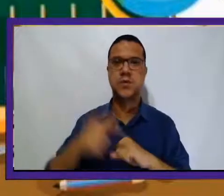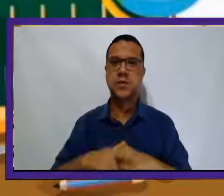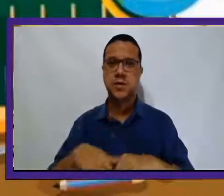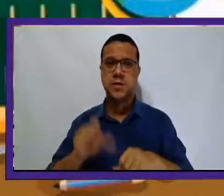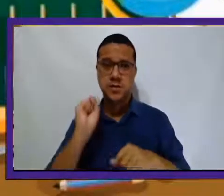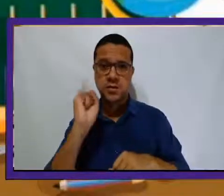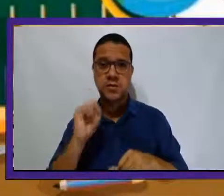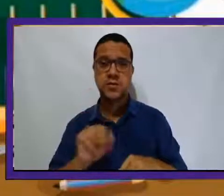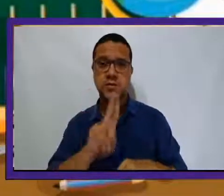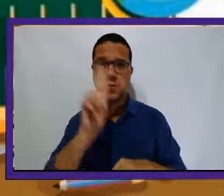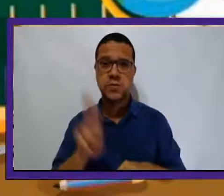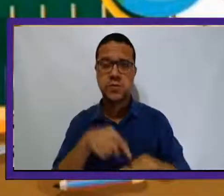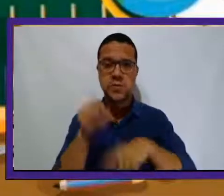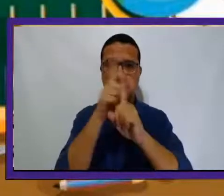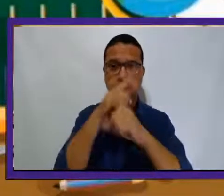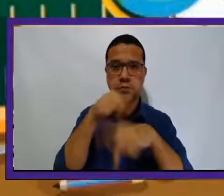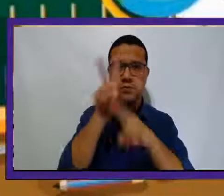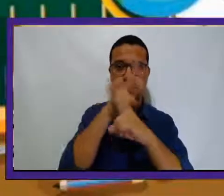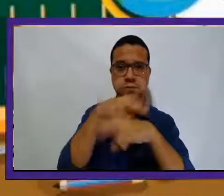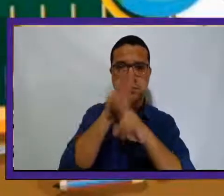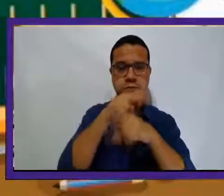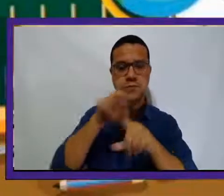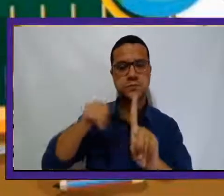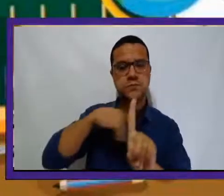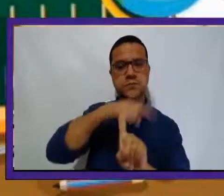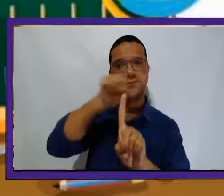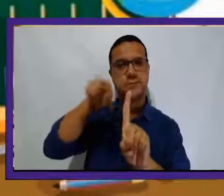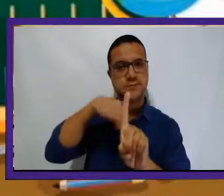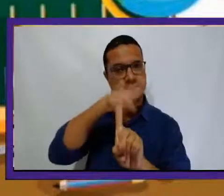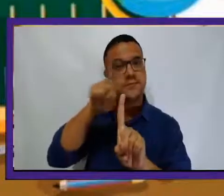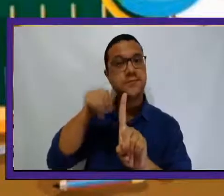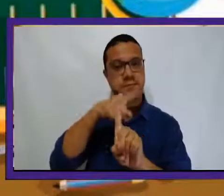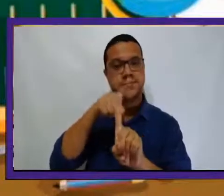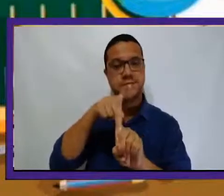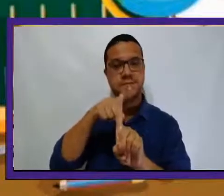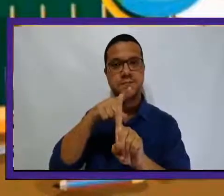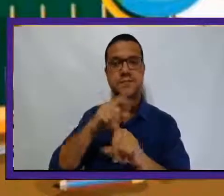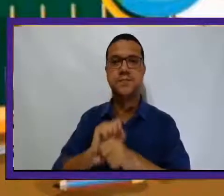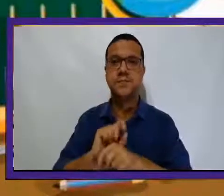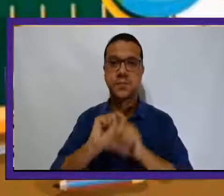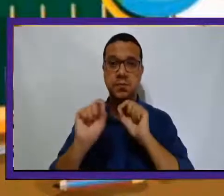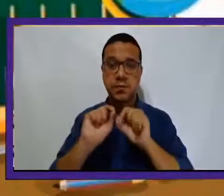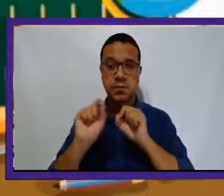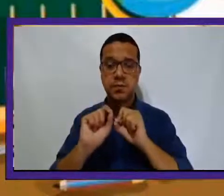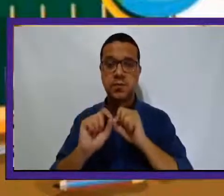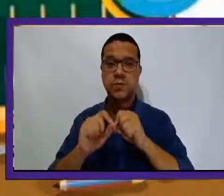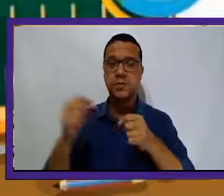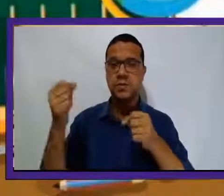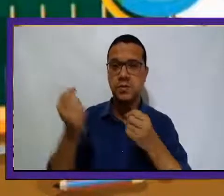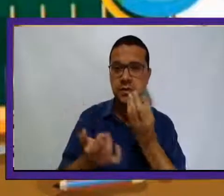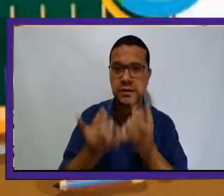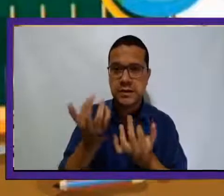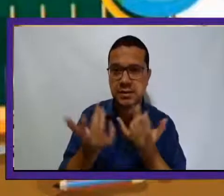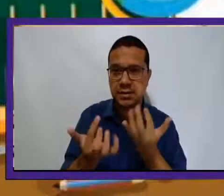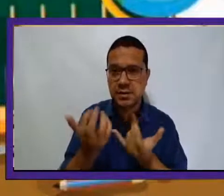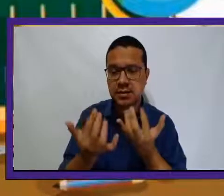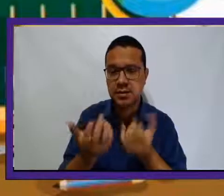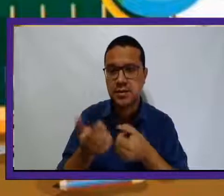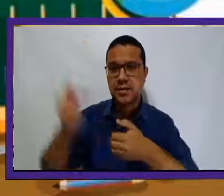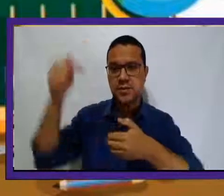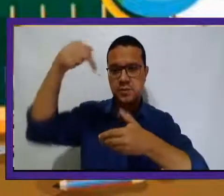Uma usina Eólica A queima De combustíveis Fósseis Eu tenho Uma usina Termoelétrica